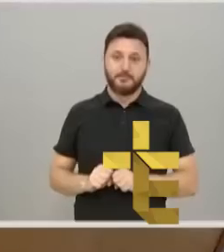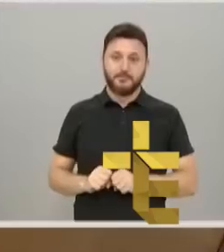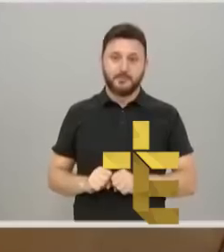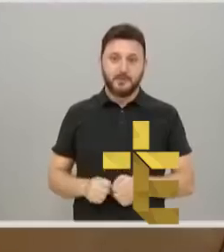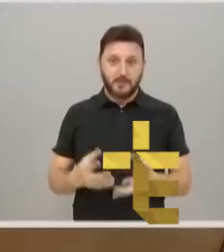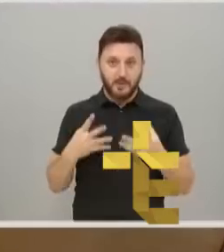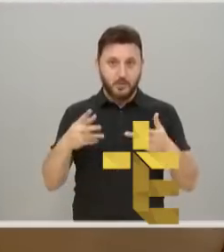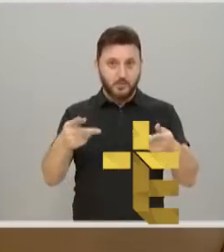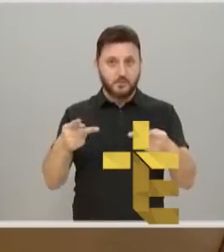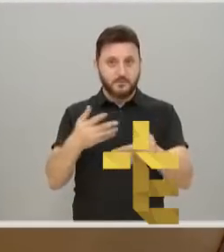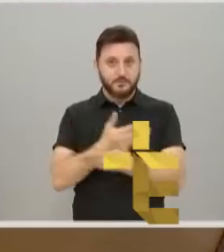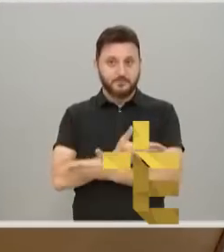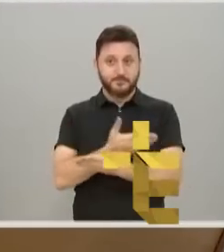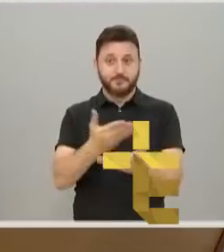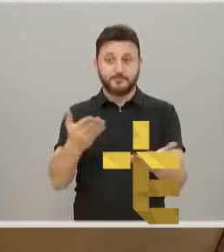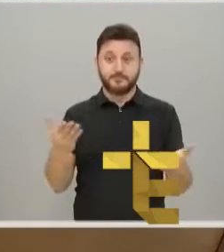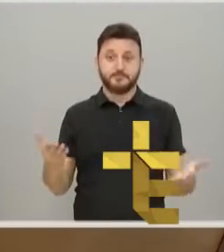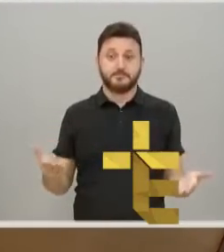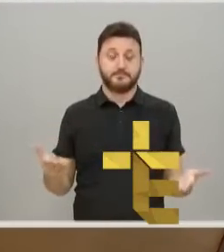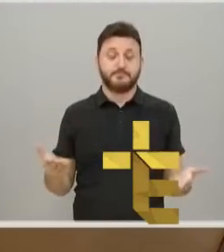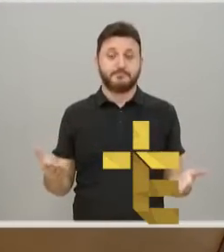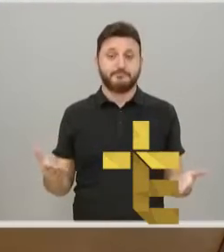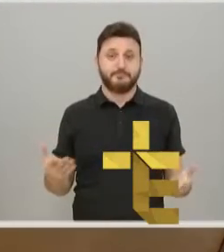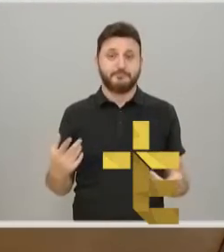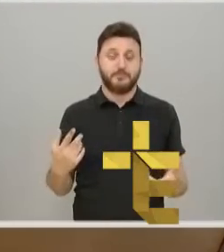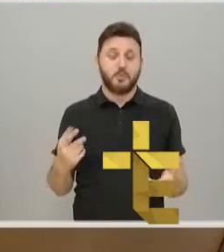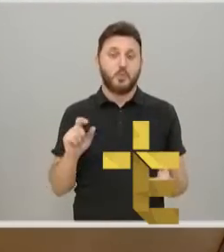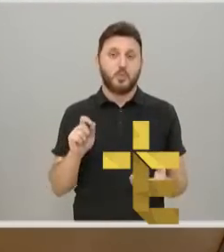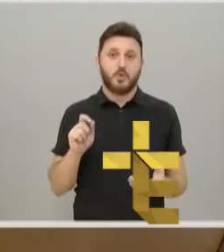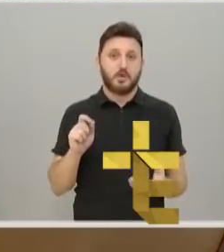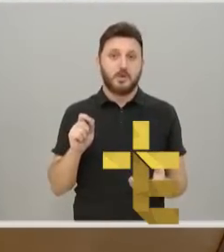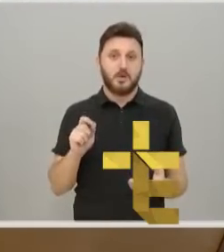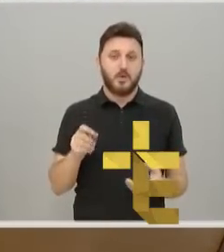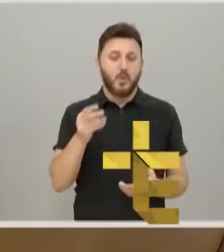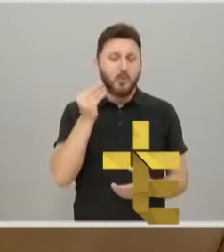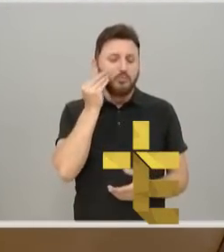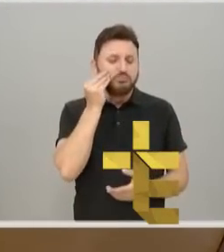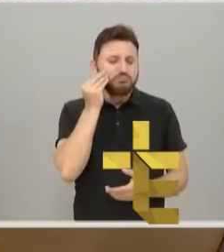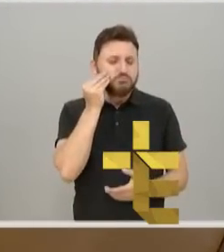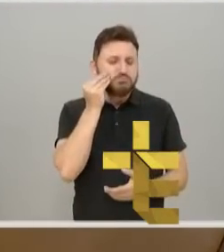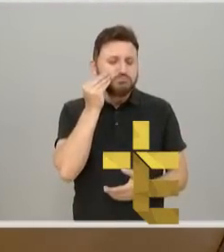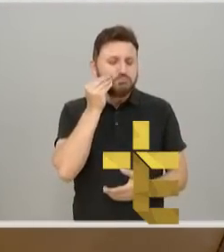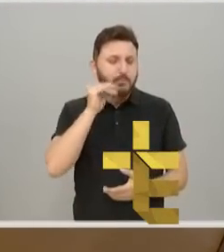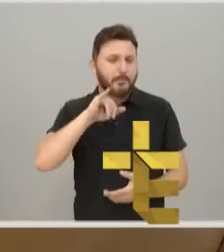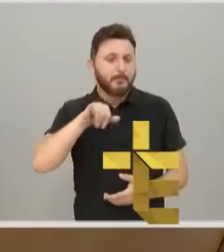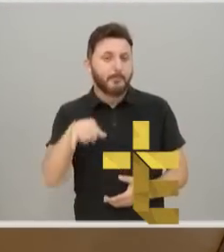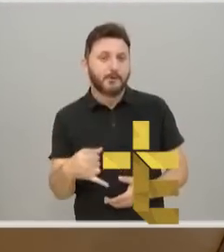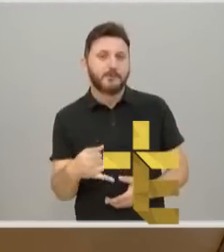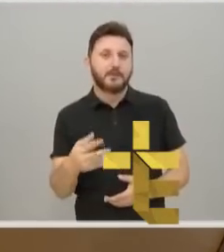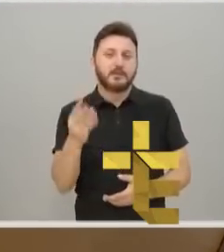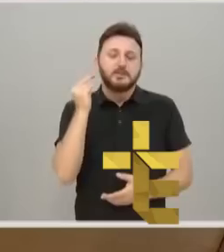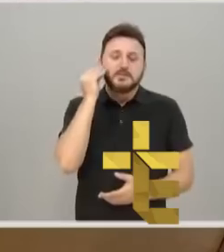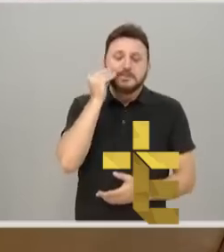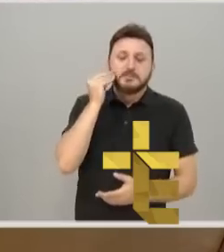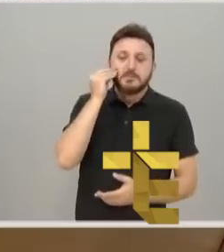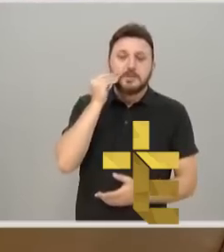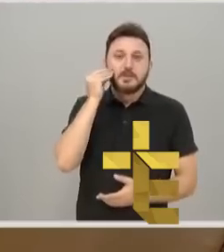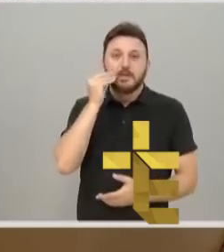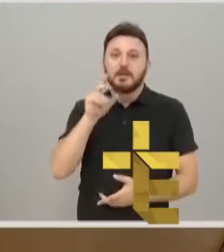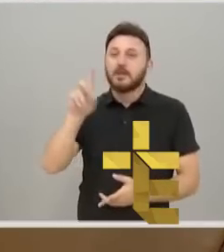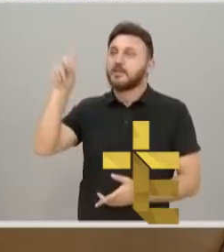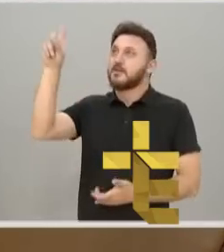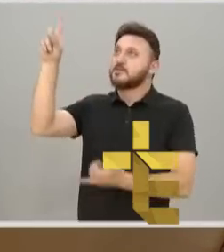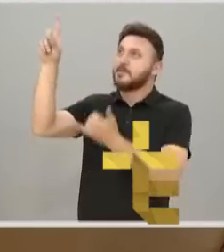Gostaria de convidar você a se dar a oportunidade de experimentar o